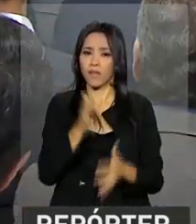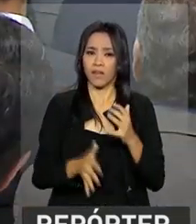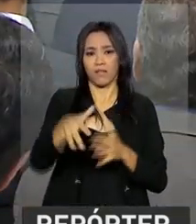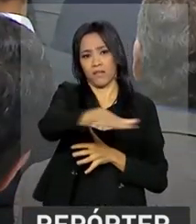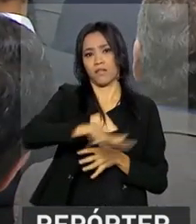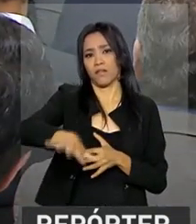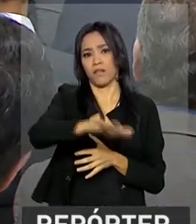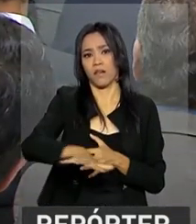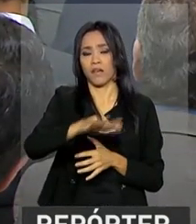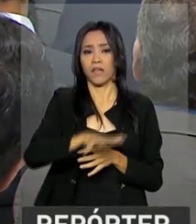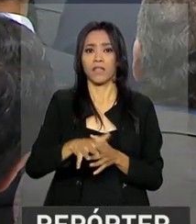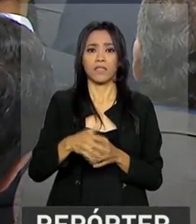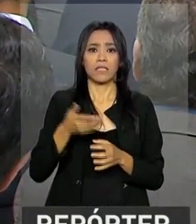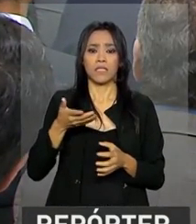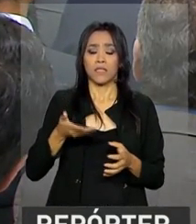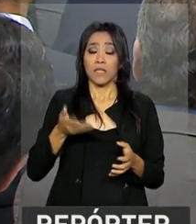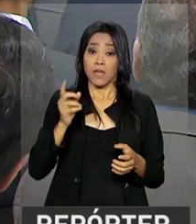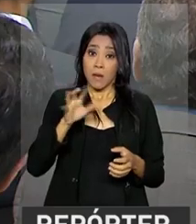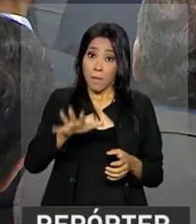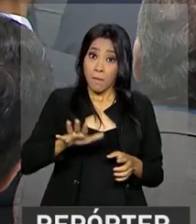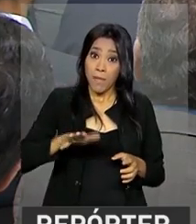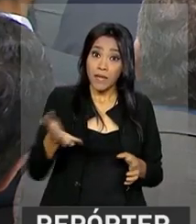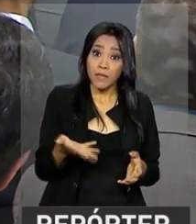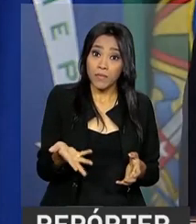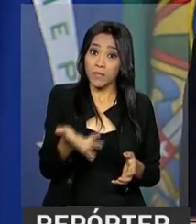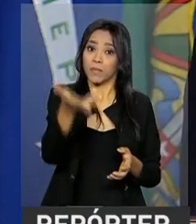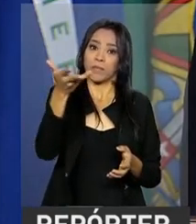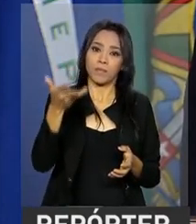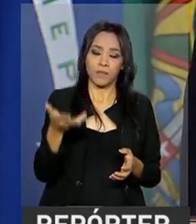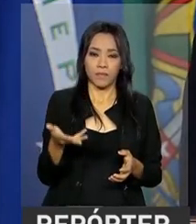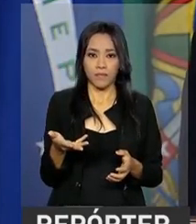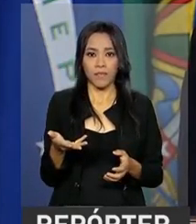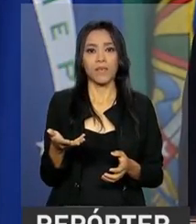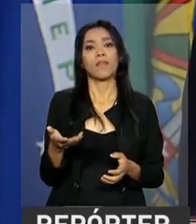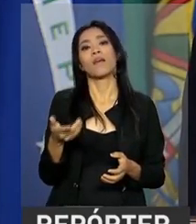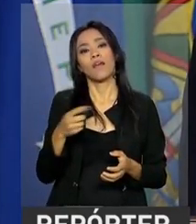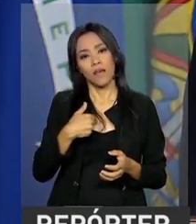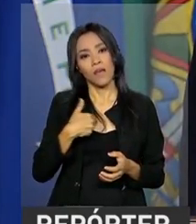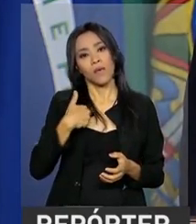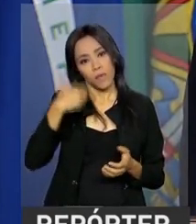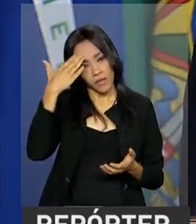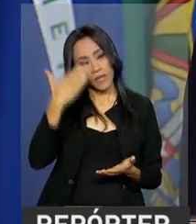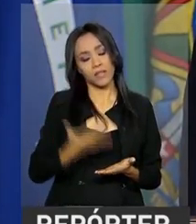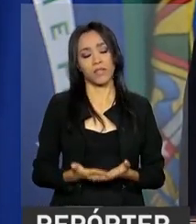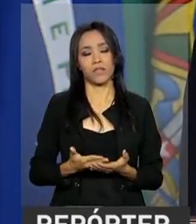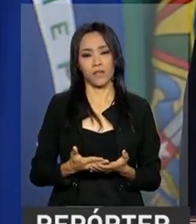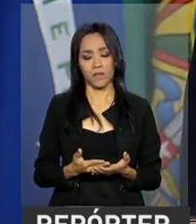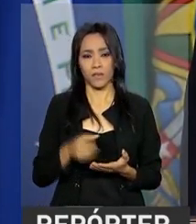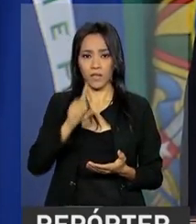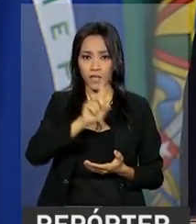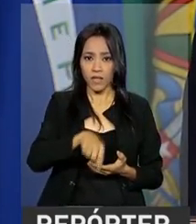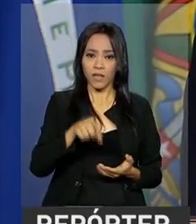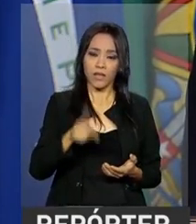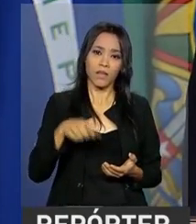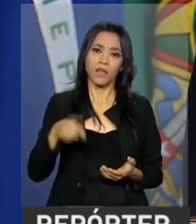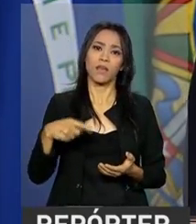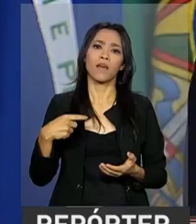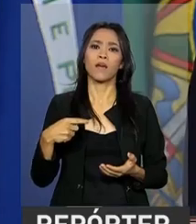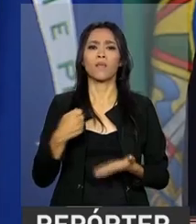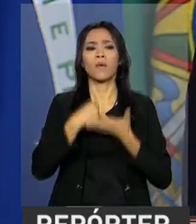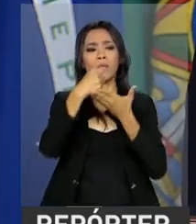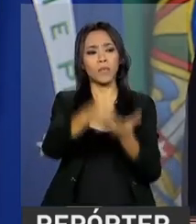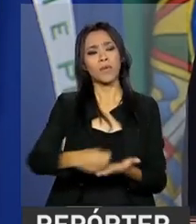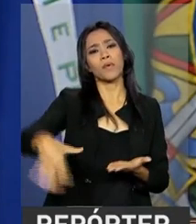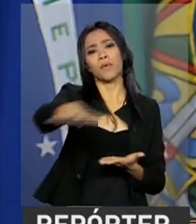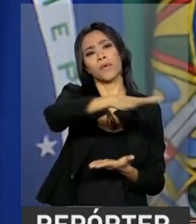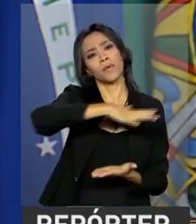que agilizar e desburocratizar eu creio que é uma contribuição que nós damos a Imprensa Livre do